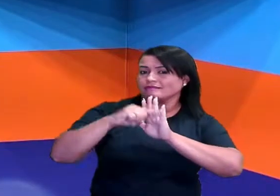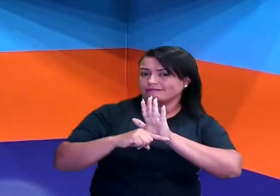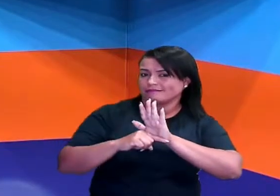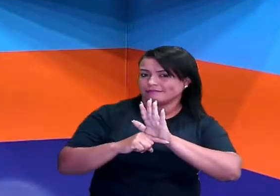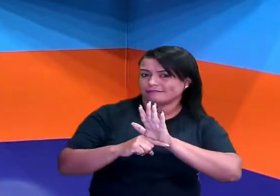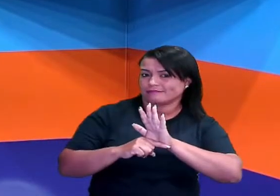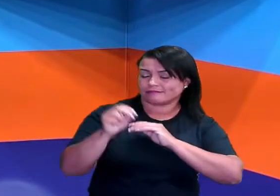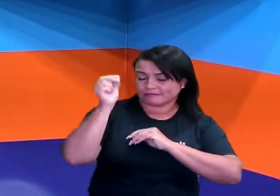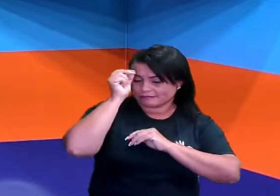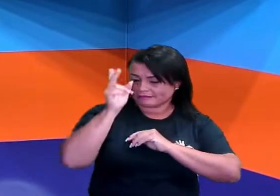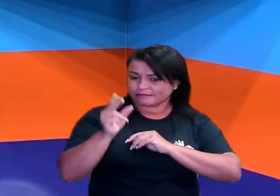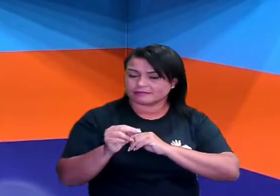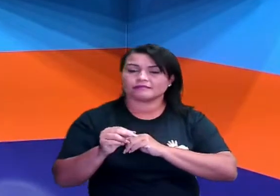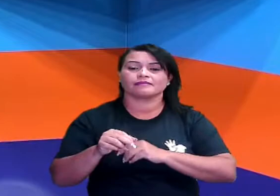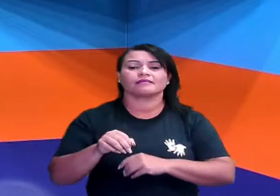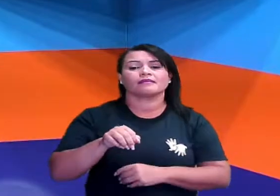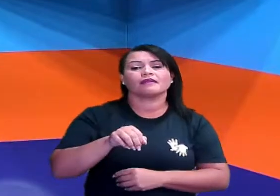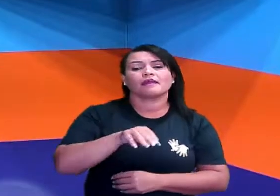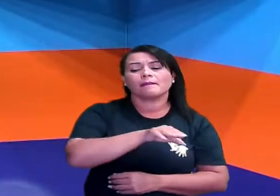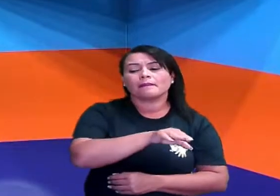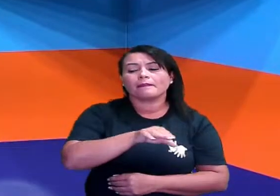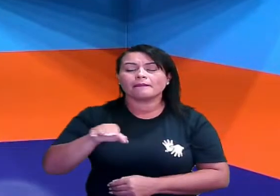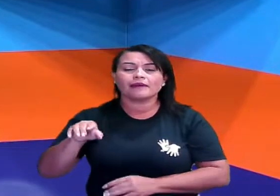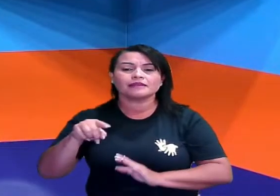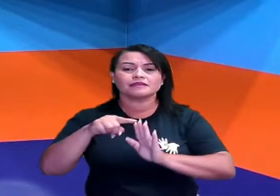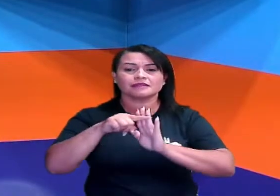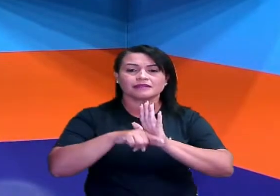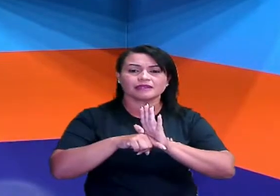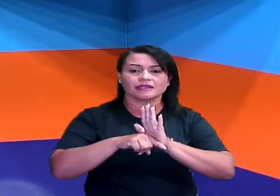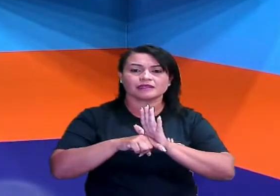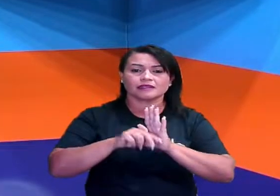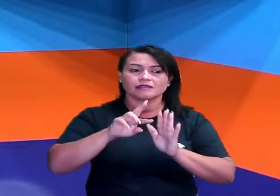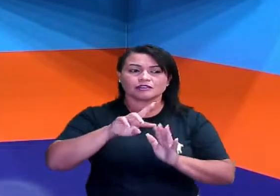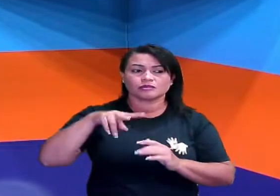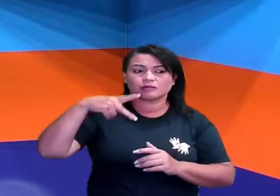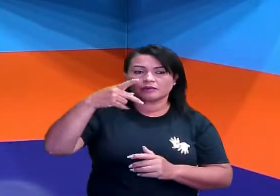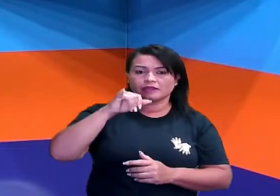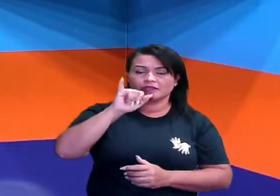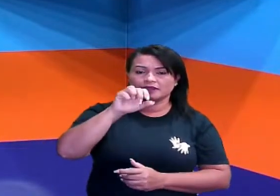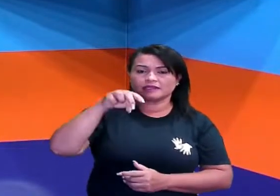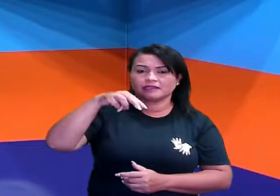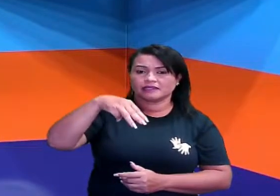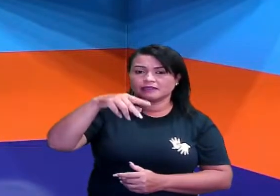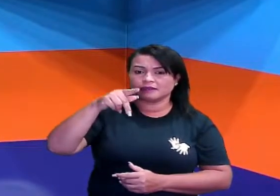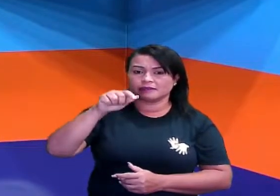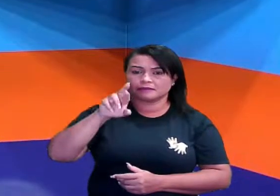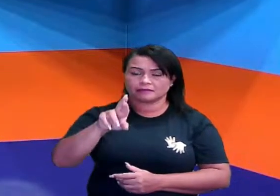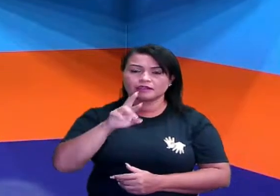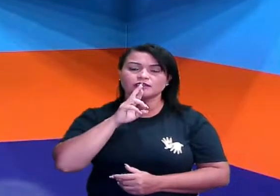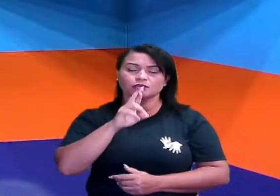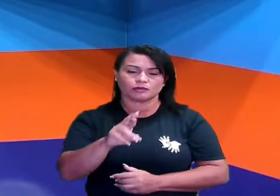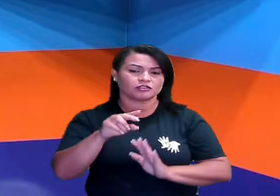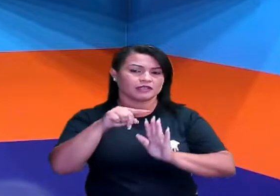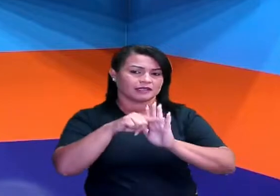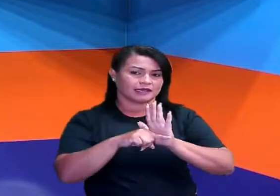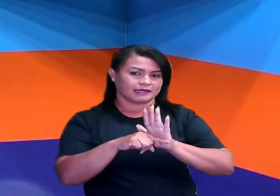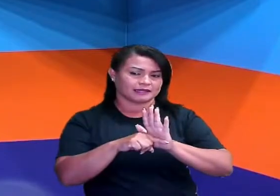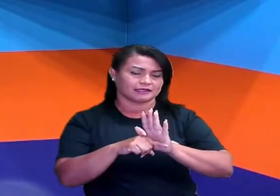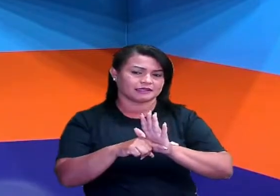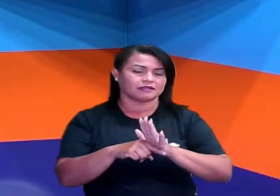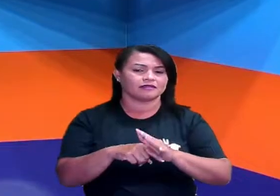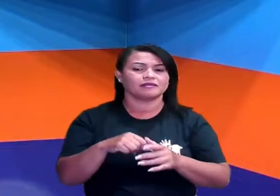liga aí. Base negativa, expoente ímpar, resultado o quê? Negativo, ok? Anota aí, ó,